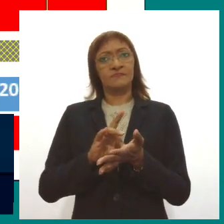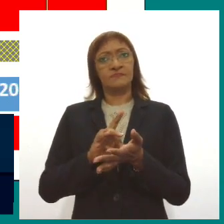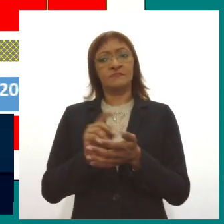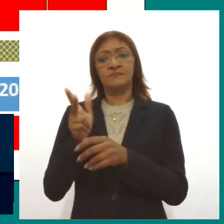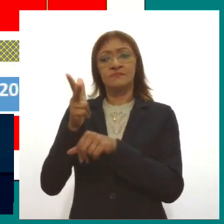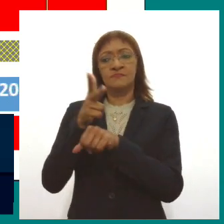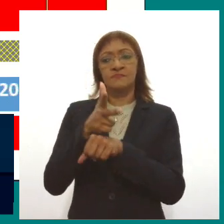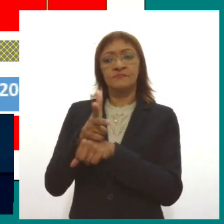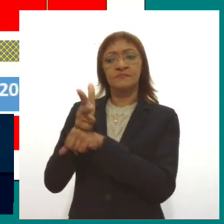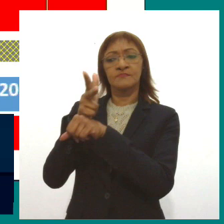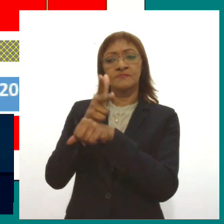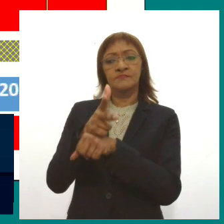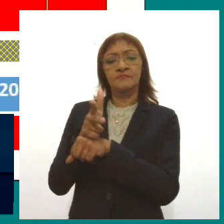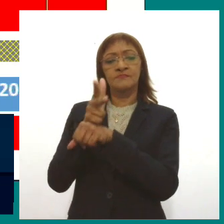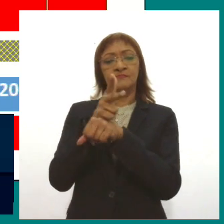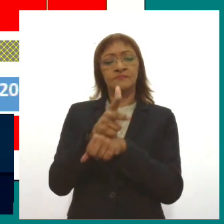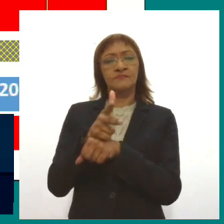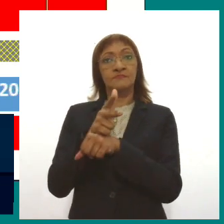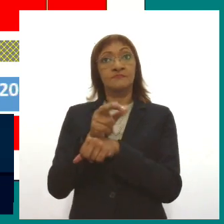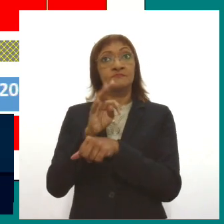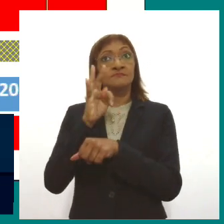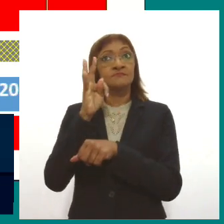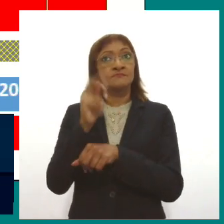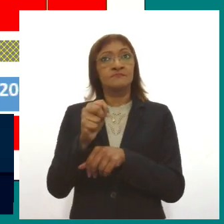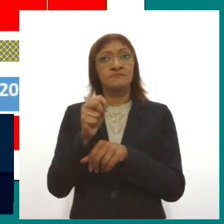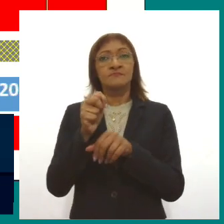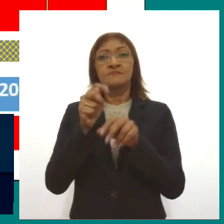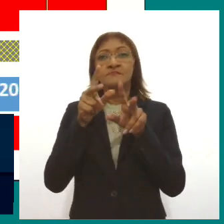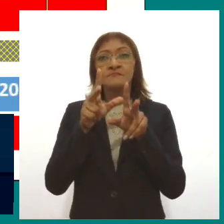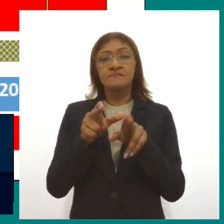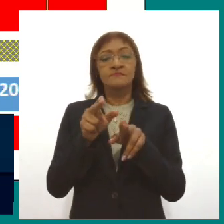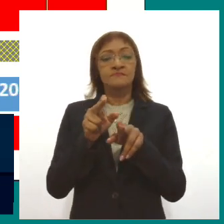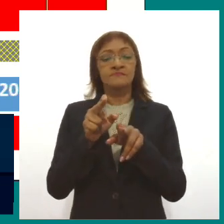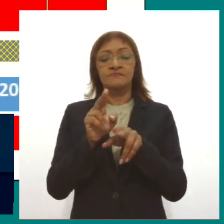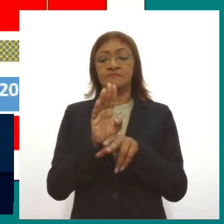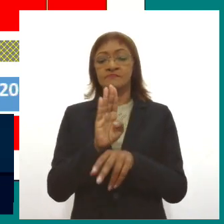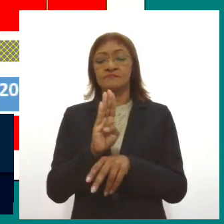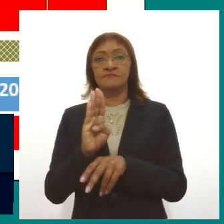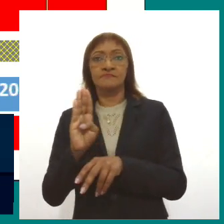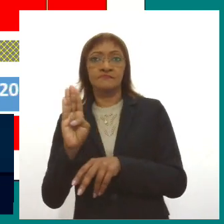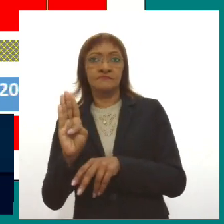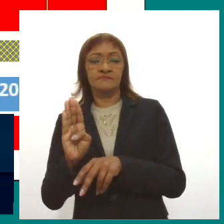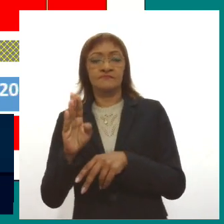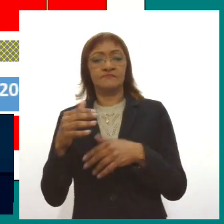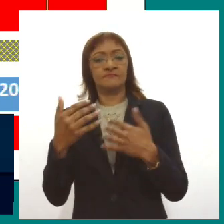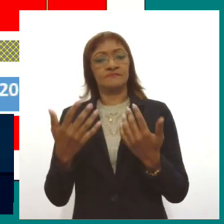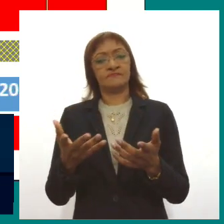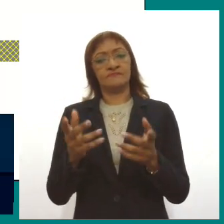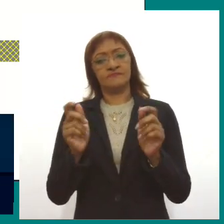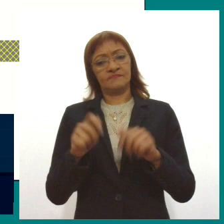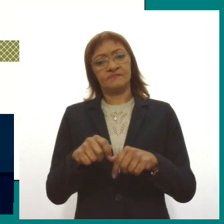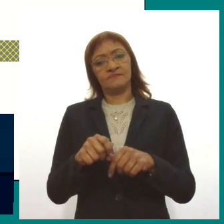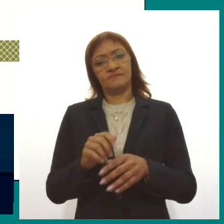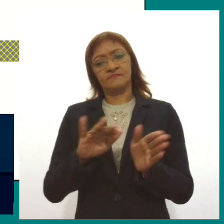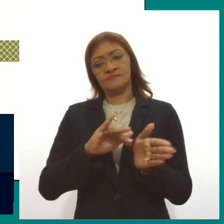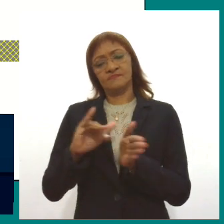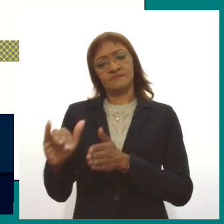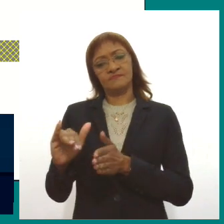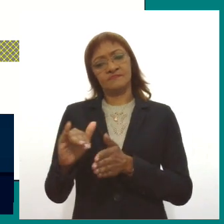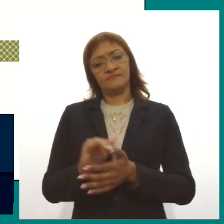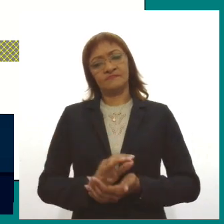A gente acompanha isso diariamente. E essas informações são trabalhadas dentro do processo de suporte à decisão. Pode passar?